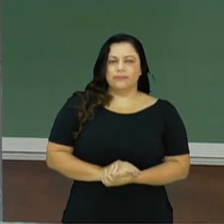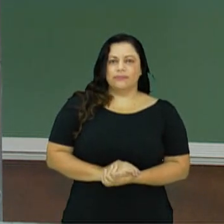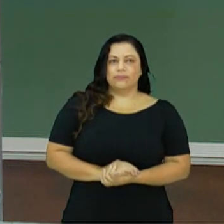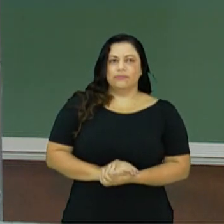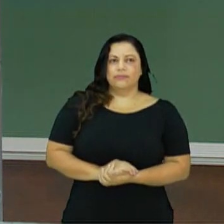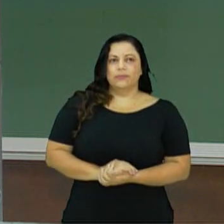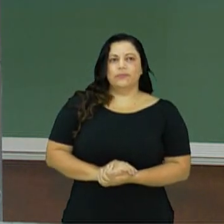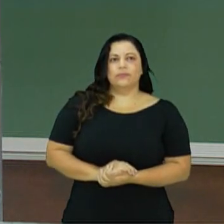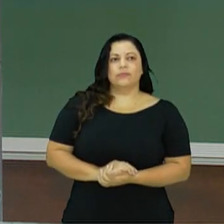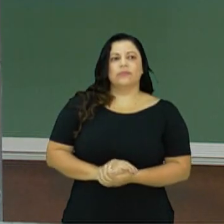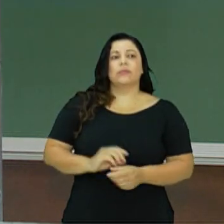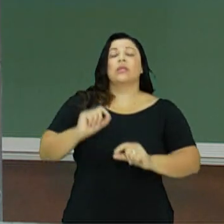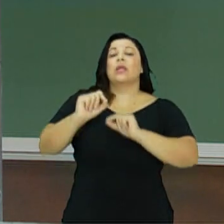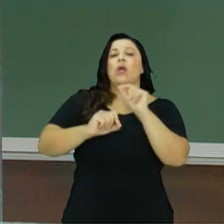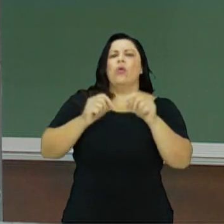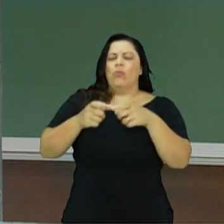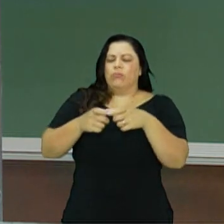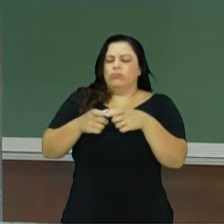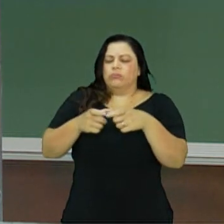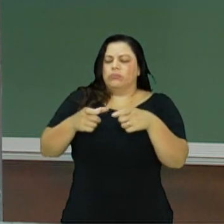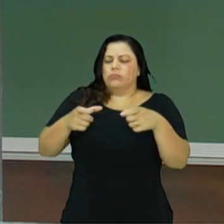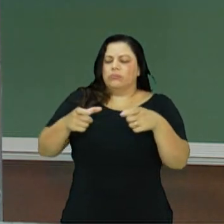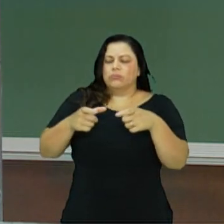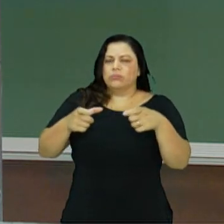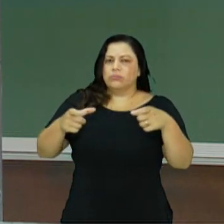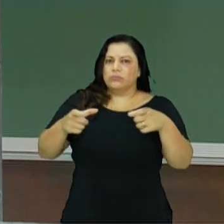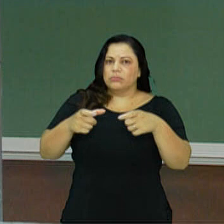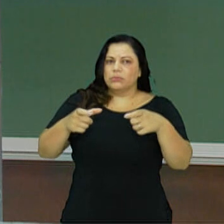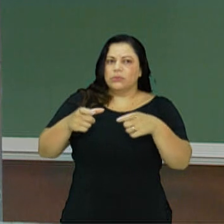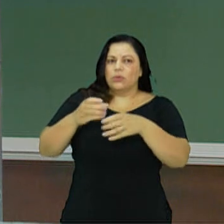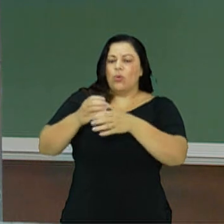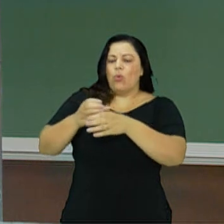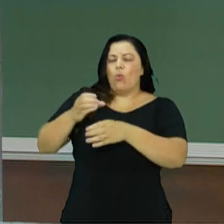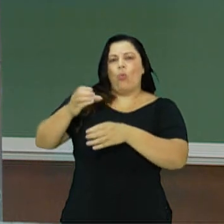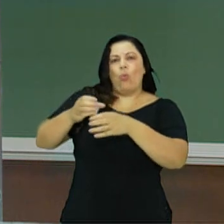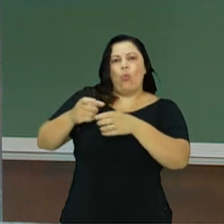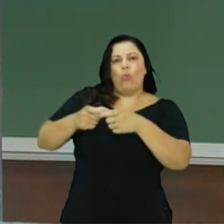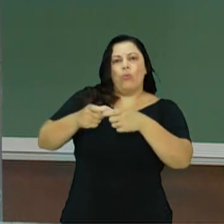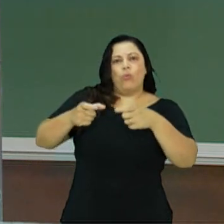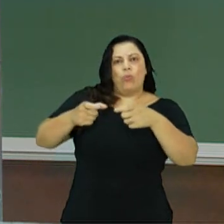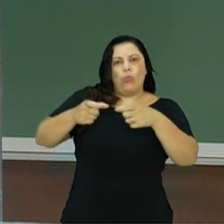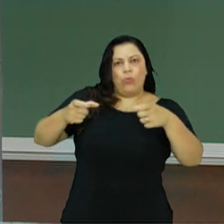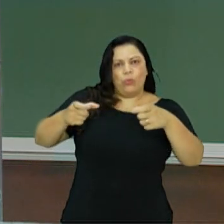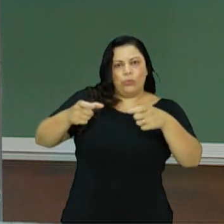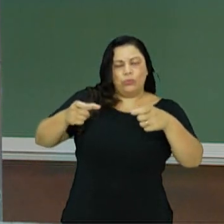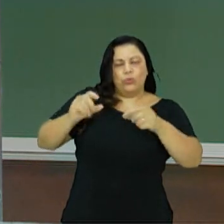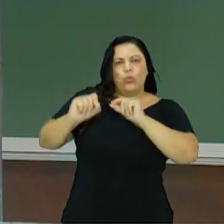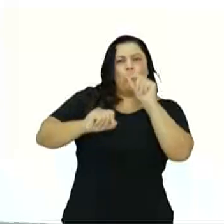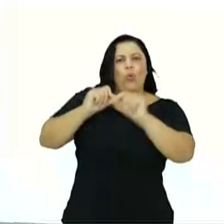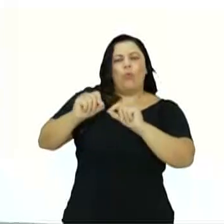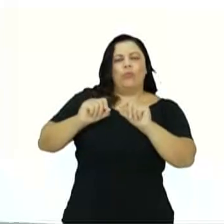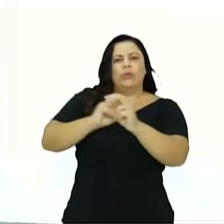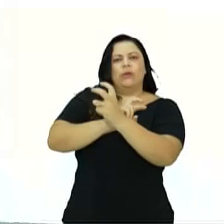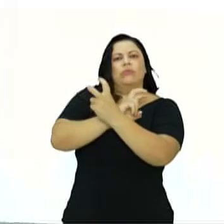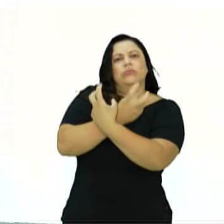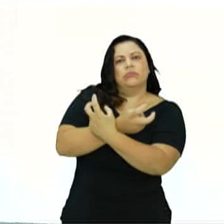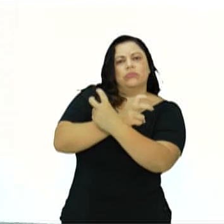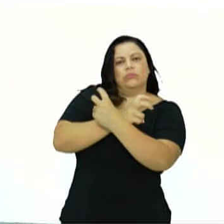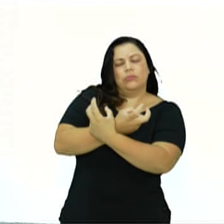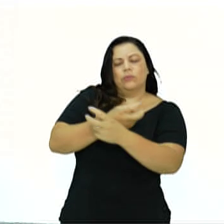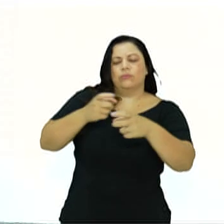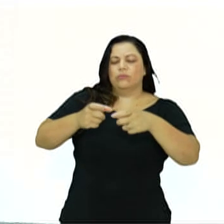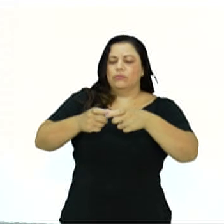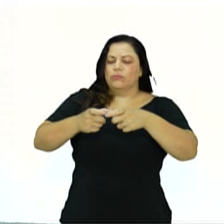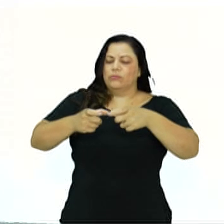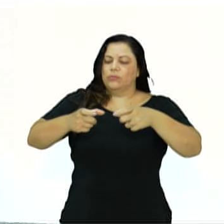Crescimento em espessura, ou seja, né, o crescimento assim, tornando o osso assim mais espesso, né, o crescimento lateral desse osso, né? E